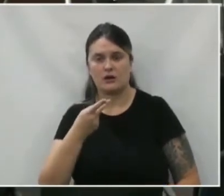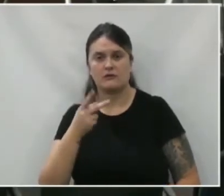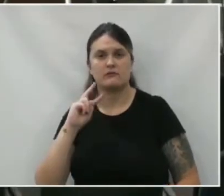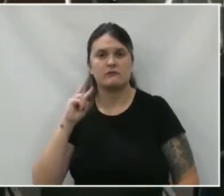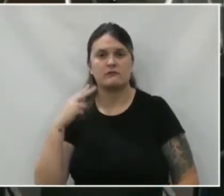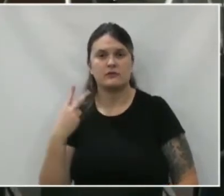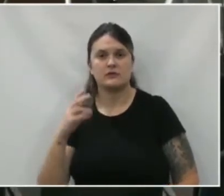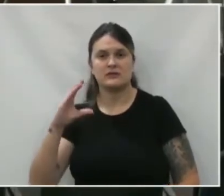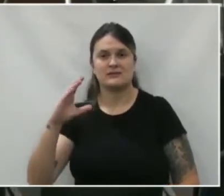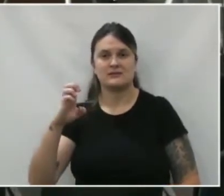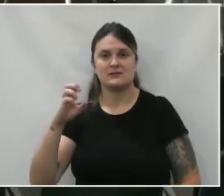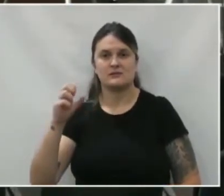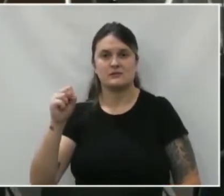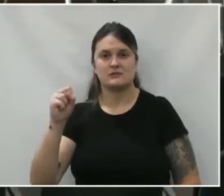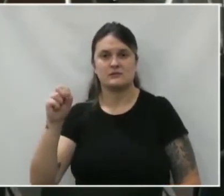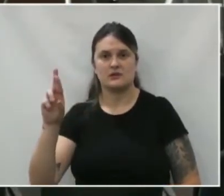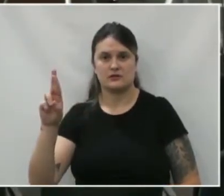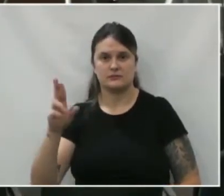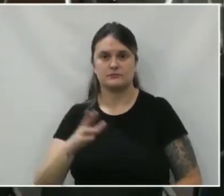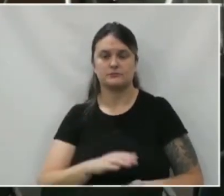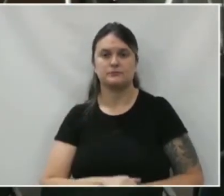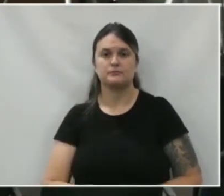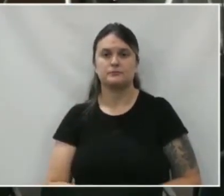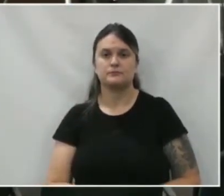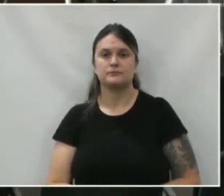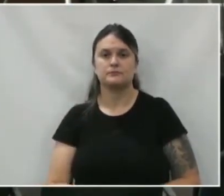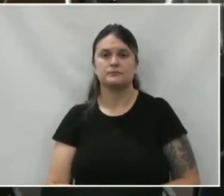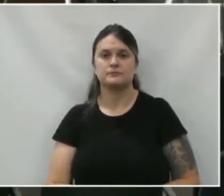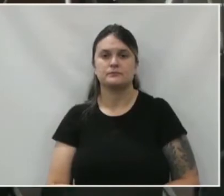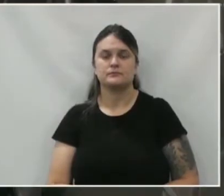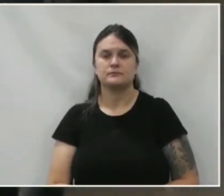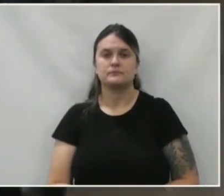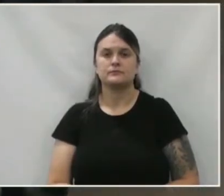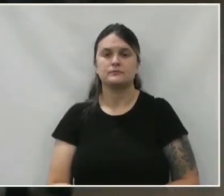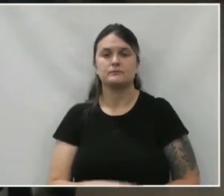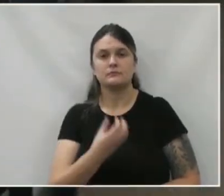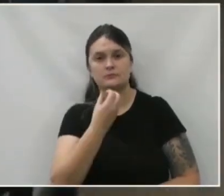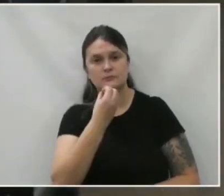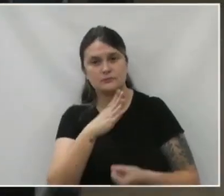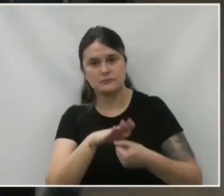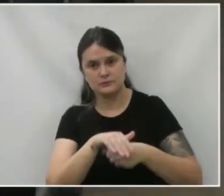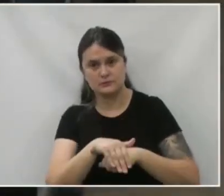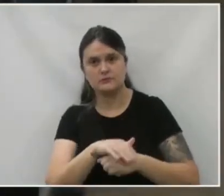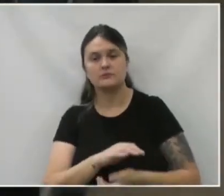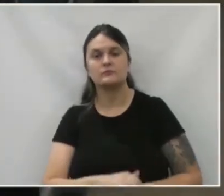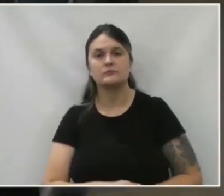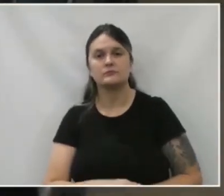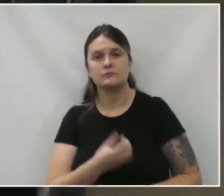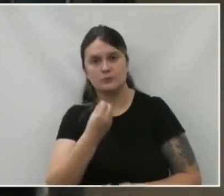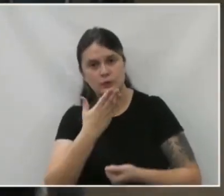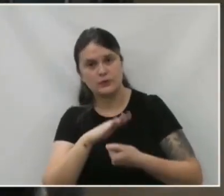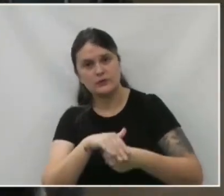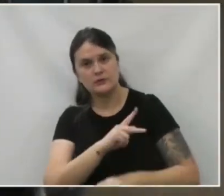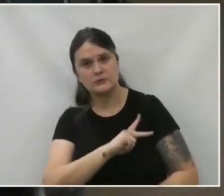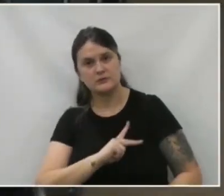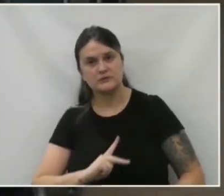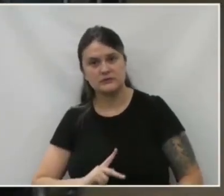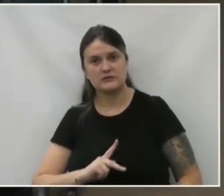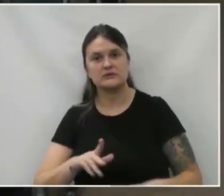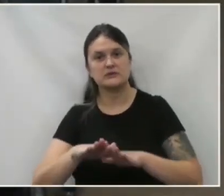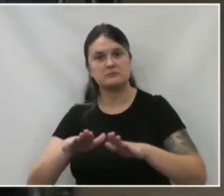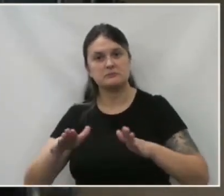estabelecimentos públicos ou privados igualmente utilizem as máscaras de proteção, bem como mantenham a